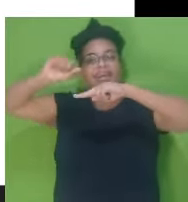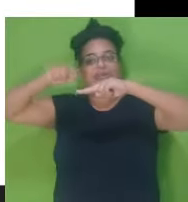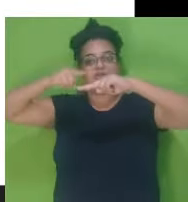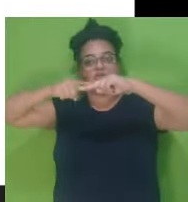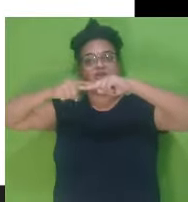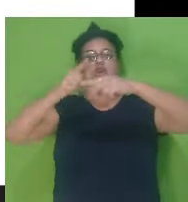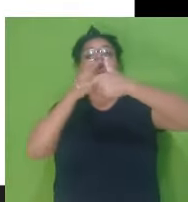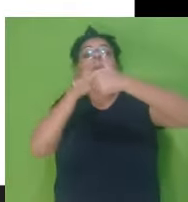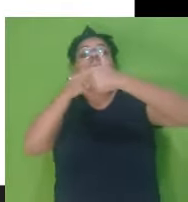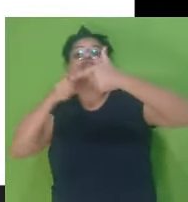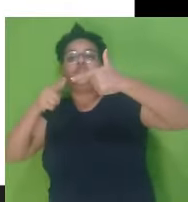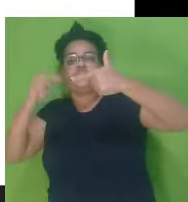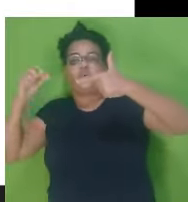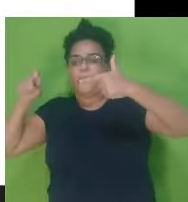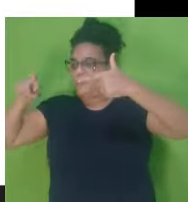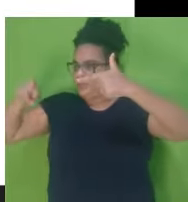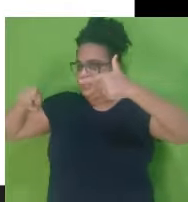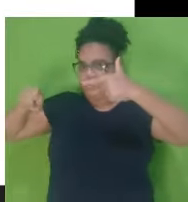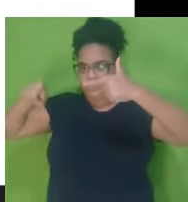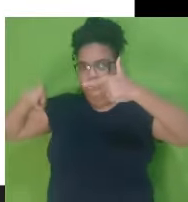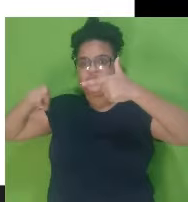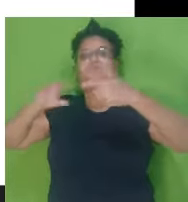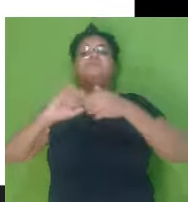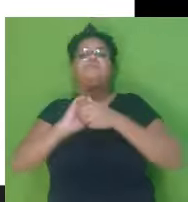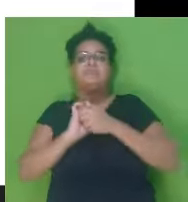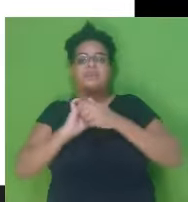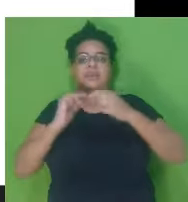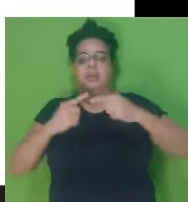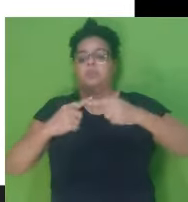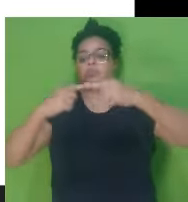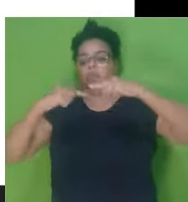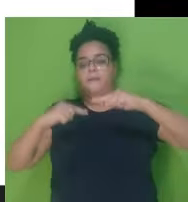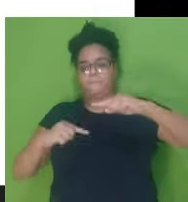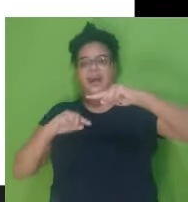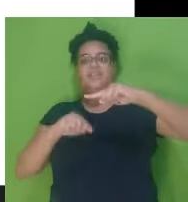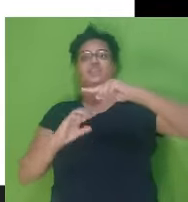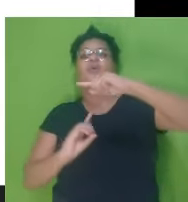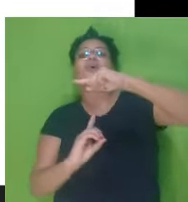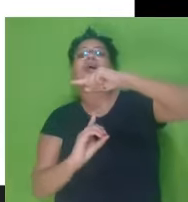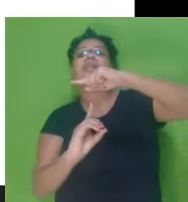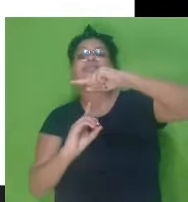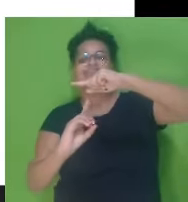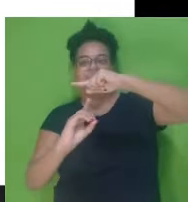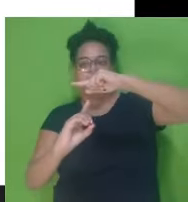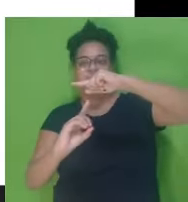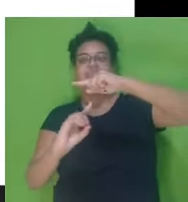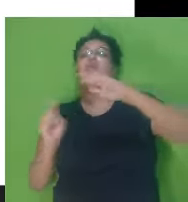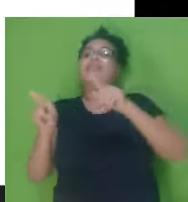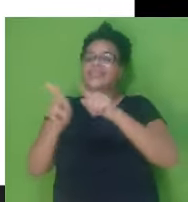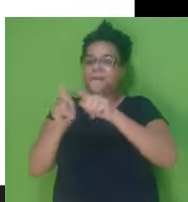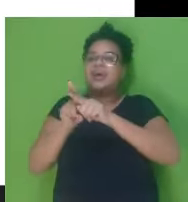vai ficar dividido por x e o denominador também.